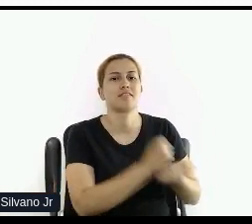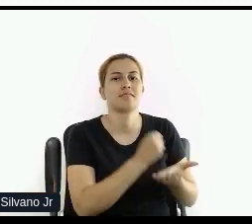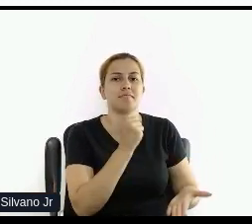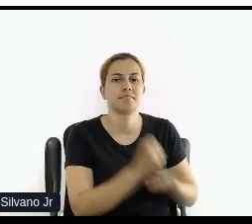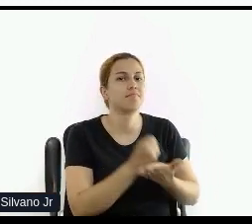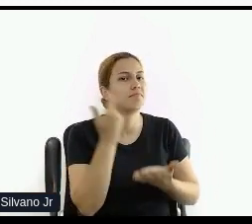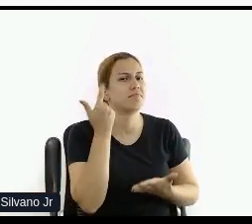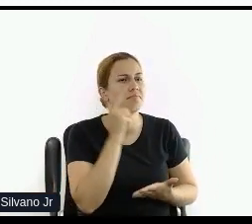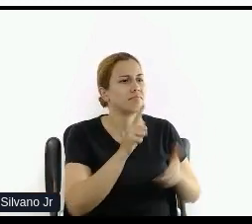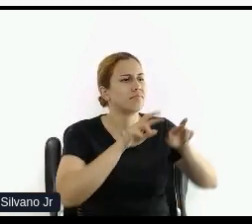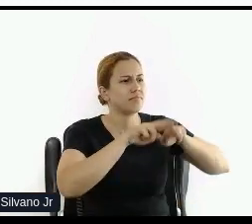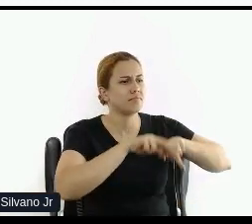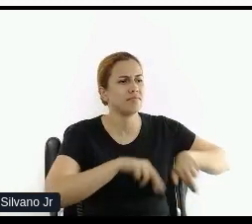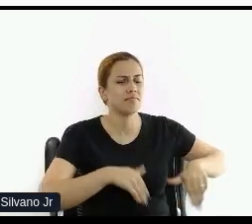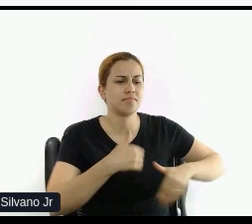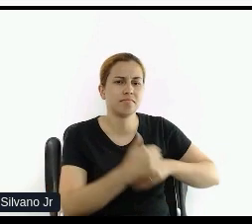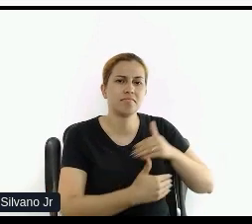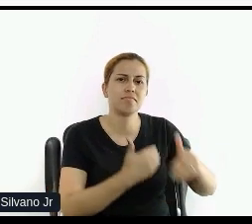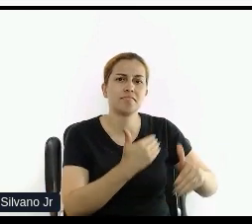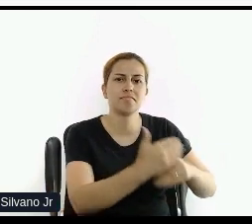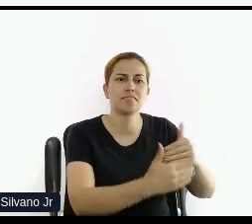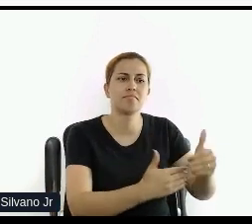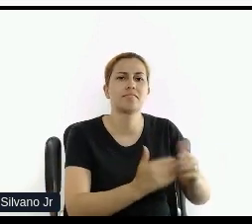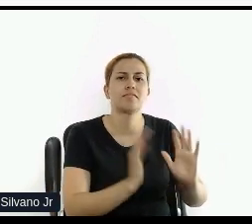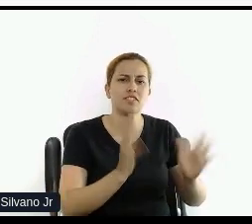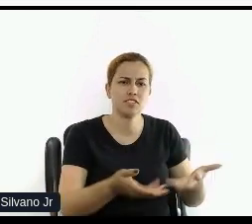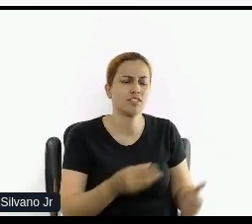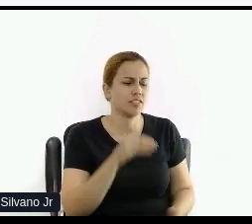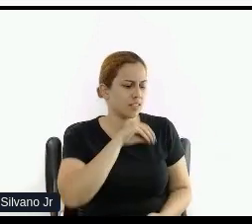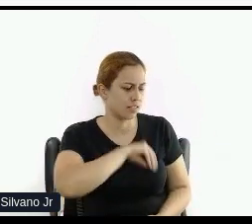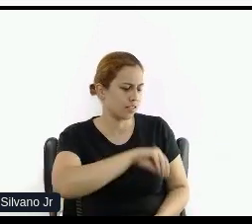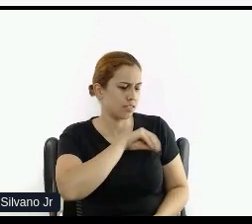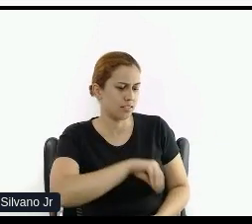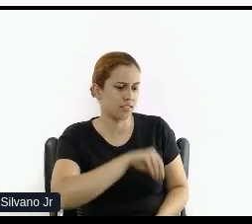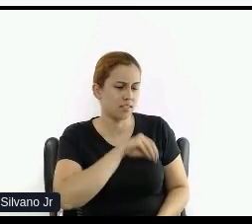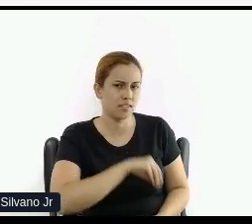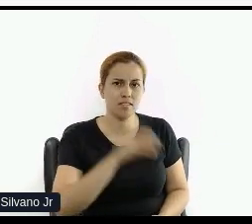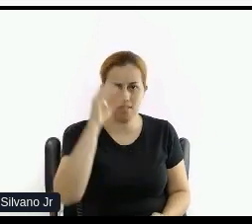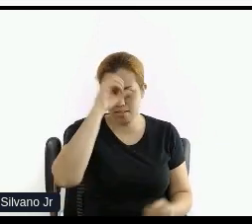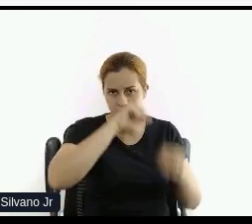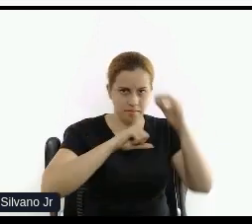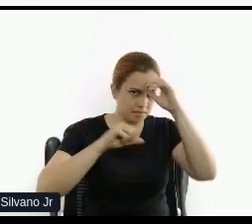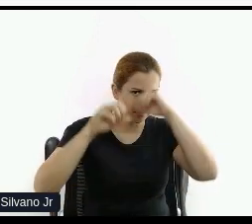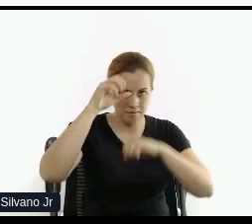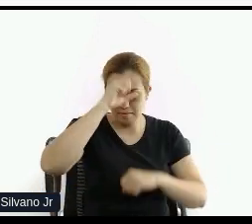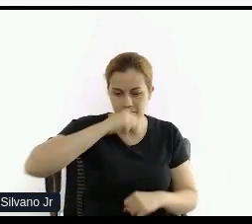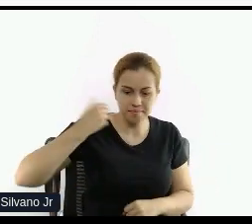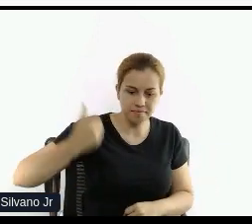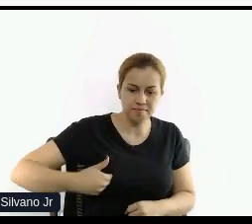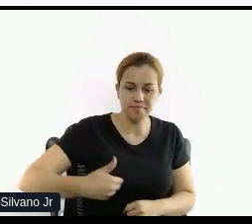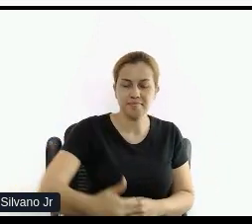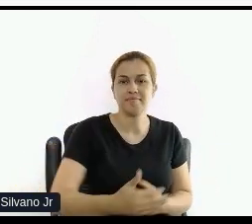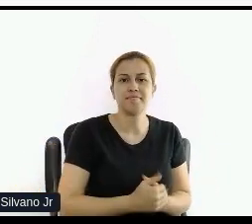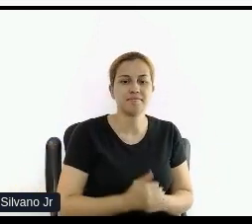toda a formação, enquanto já recebe seu salário, enquanto vai aprendendo ali, tá certo? Então, mandei o link aí, se